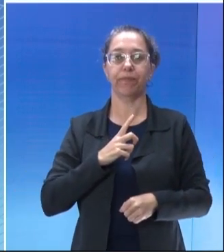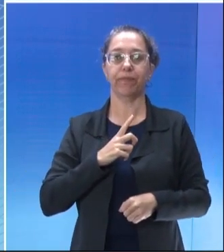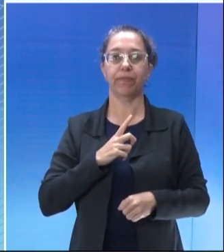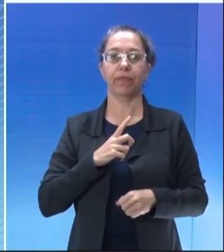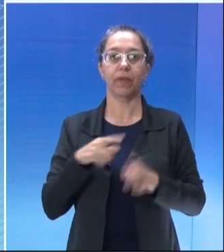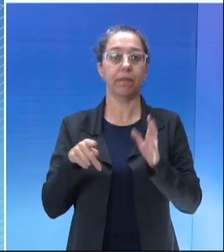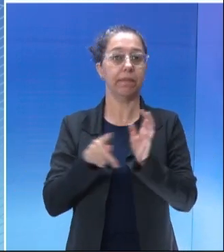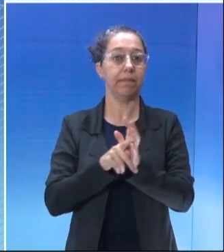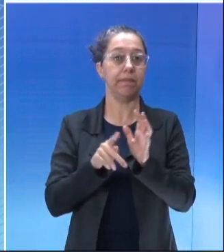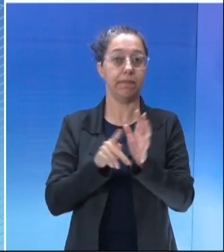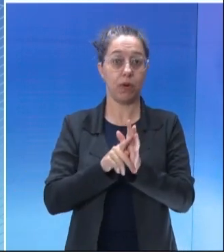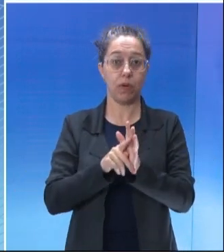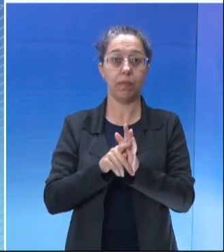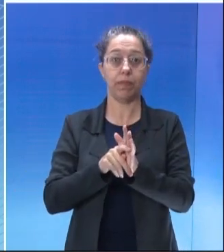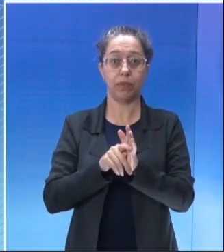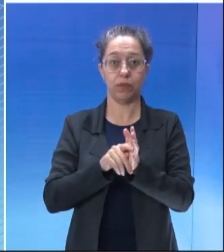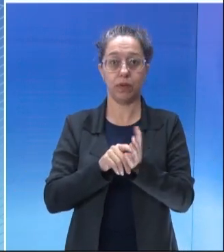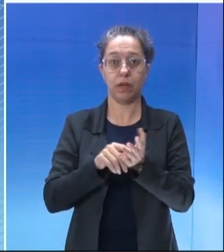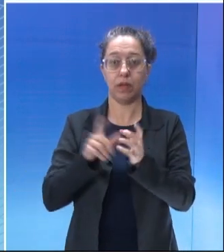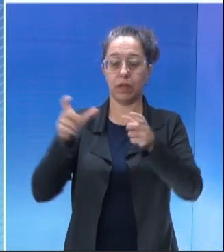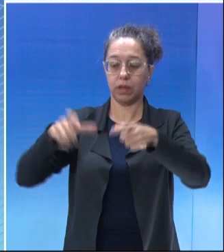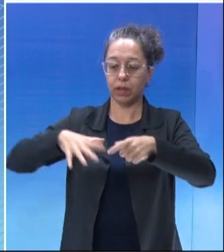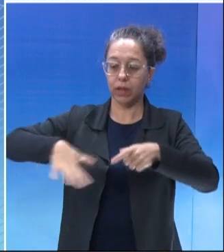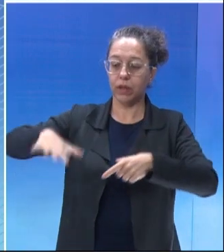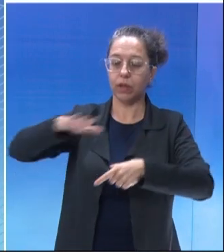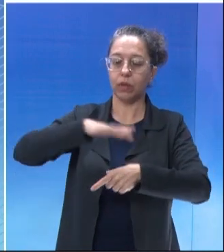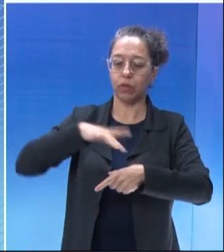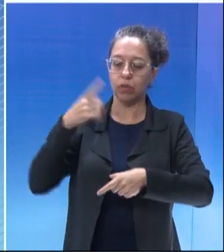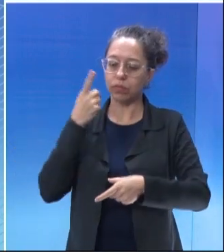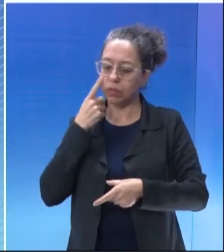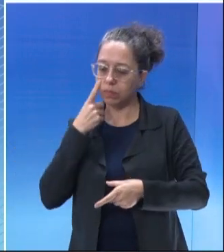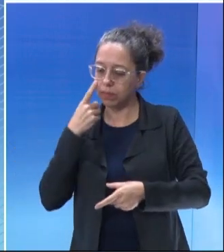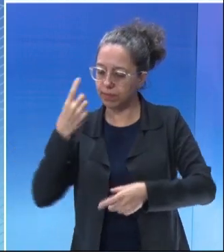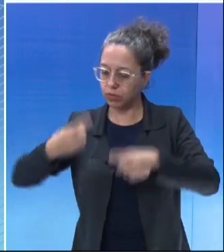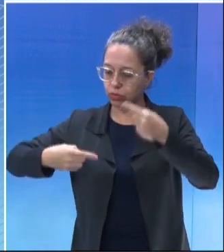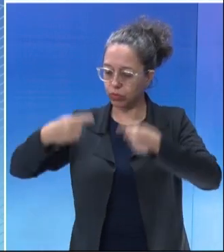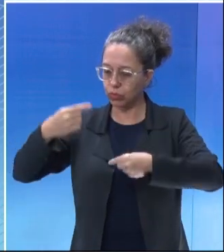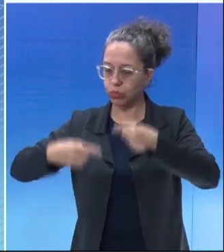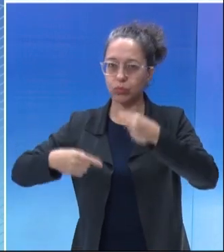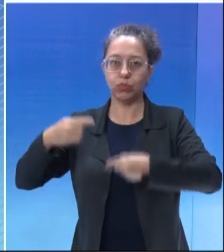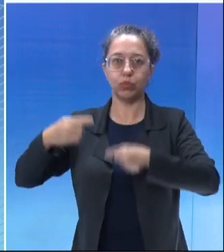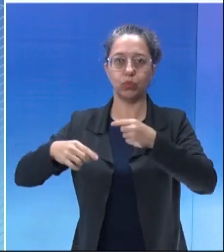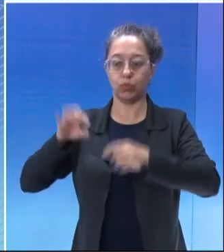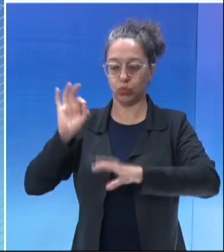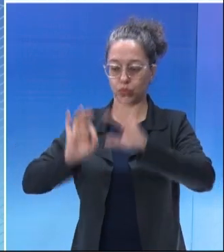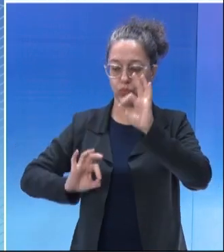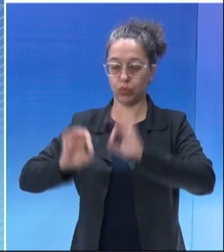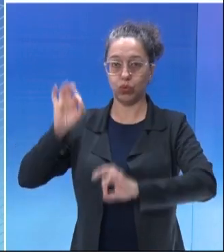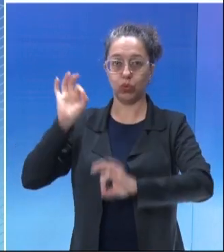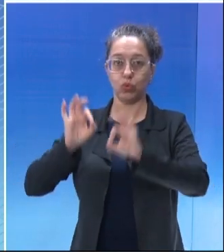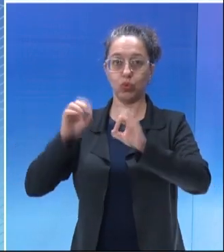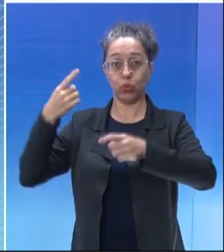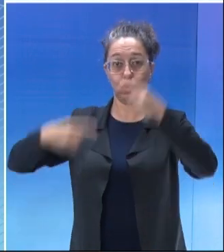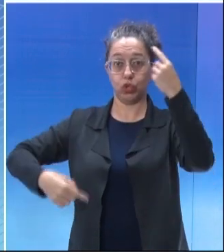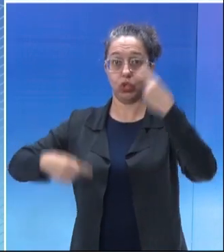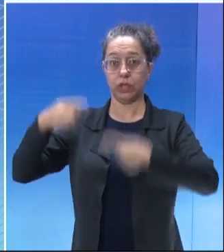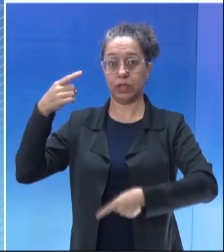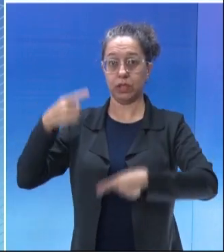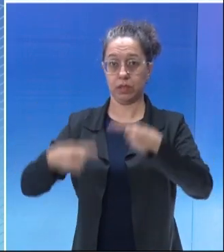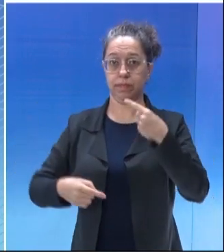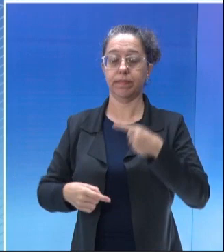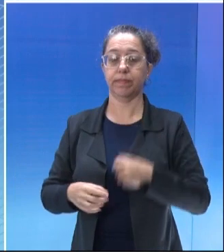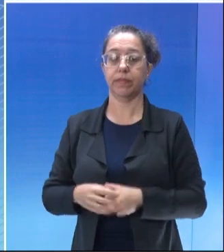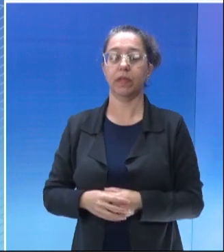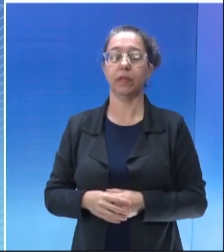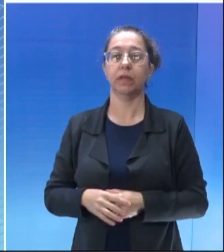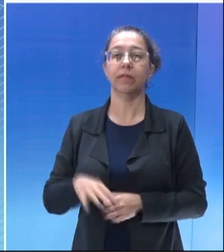jurídico brasileiro, nós tivemos pela primeira vez o conceito de função social da terra. O que vem a ser a